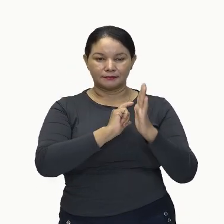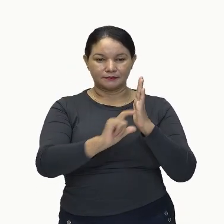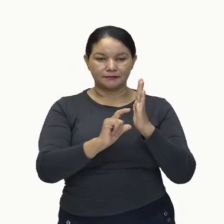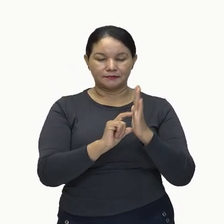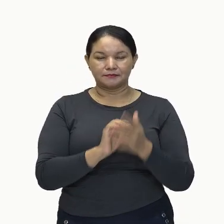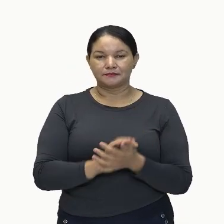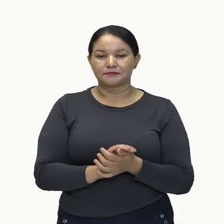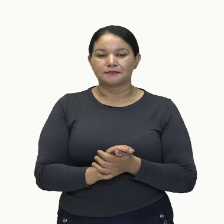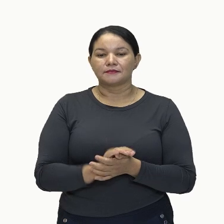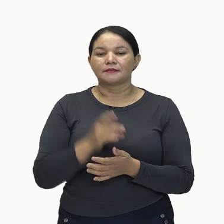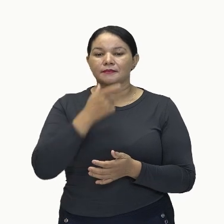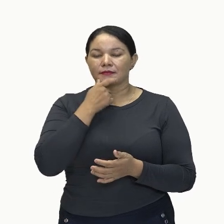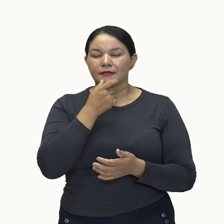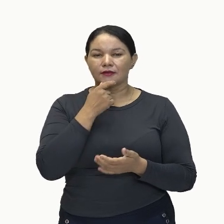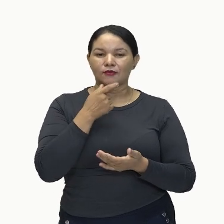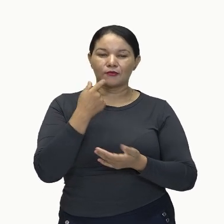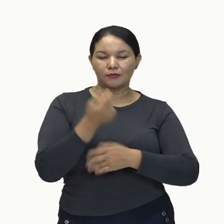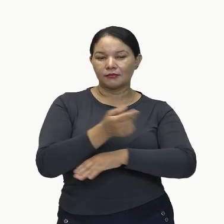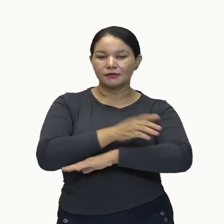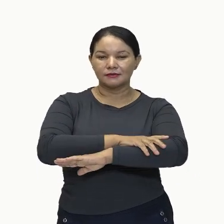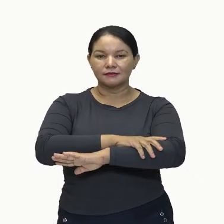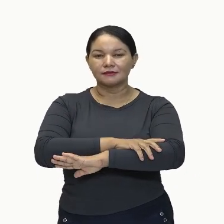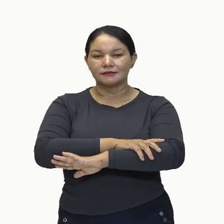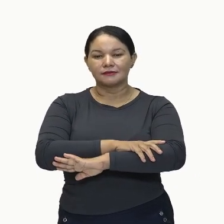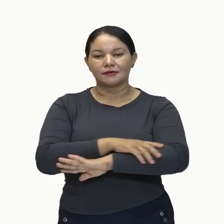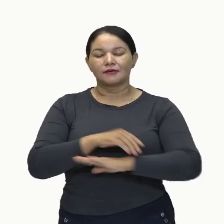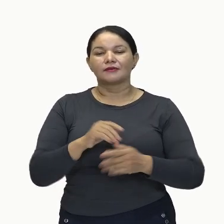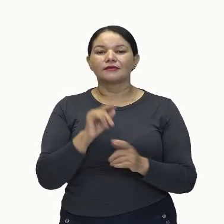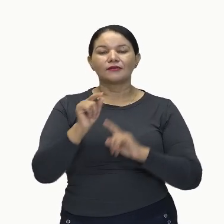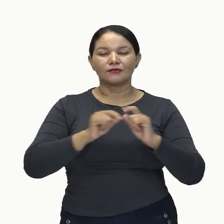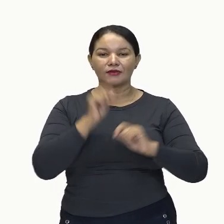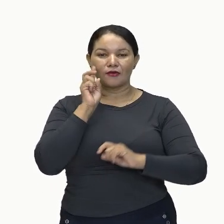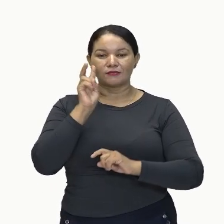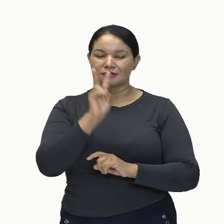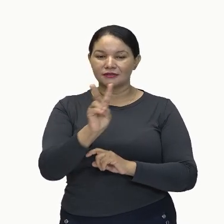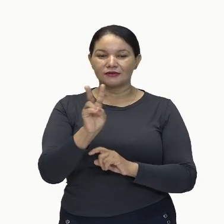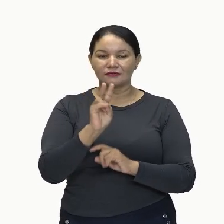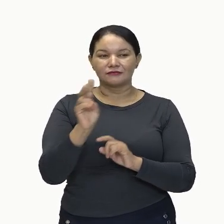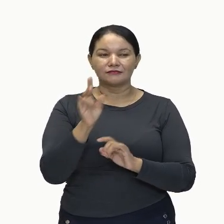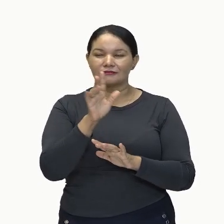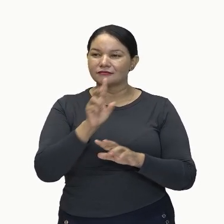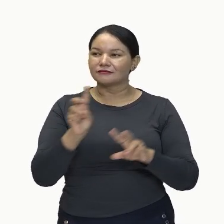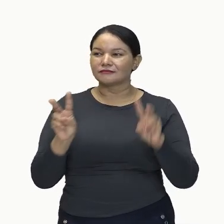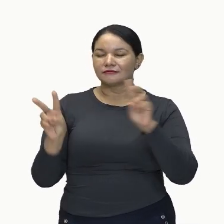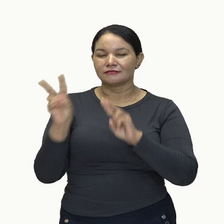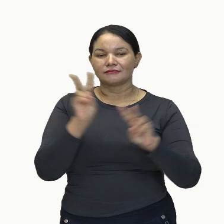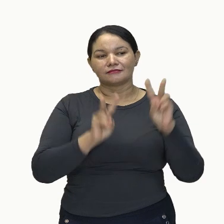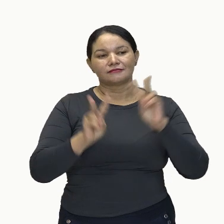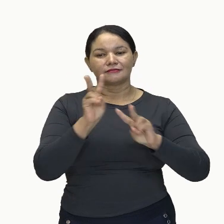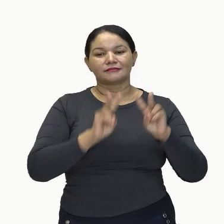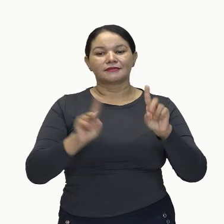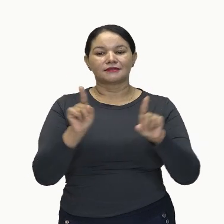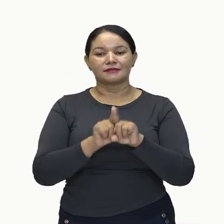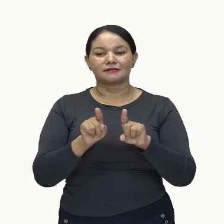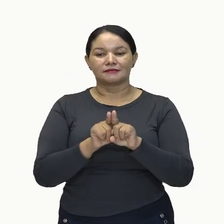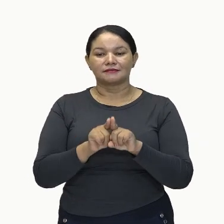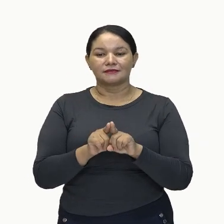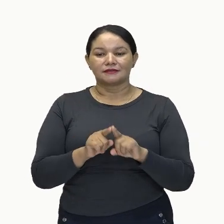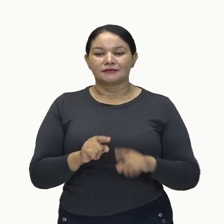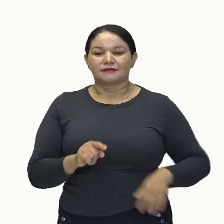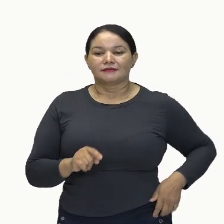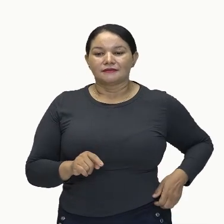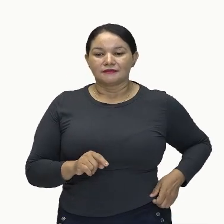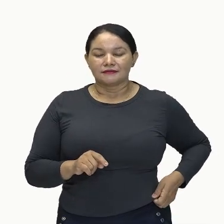no parapeito de pedra e observem que ele passa a observar essa paisagem. Fincar o mento aí, as